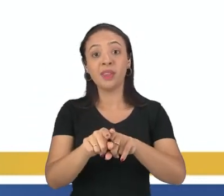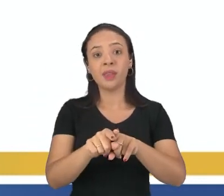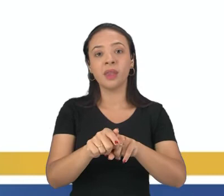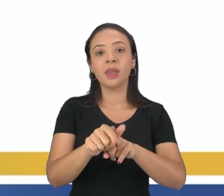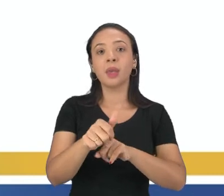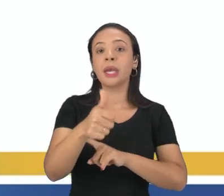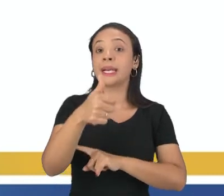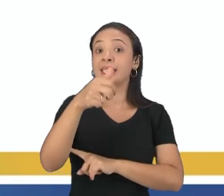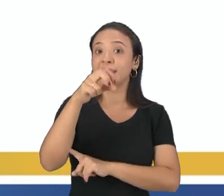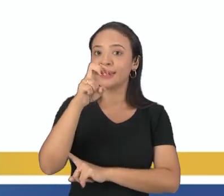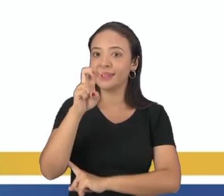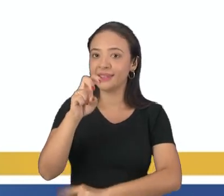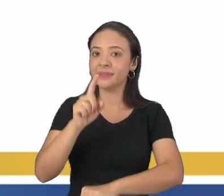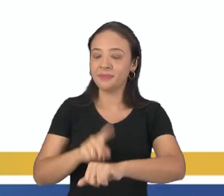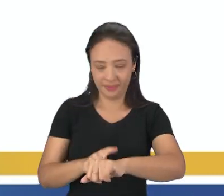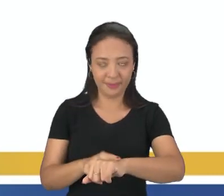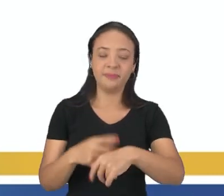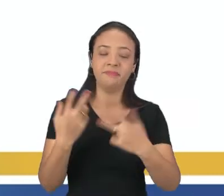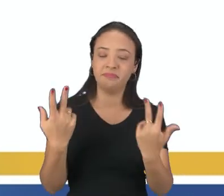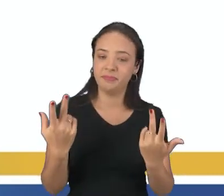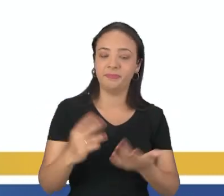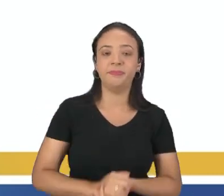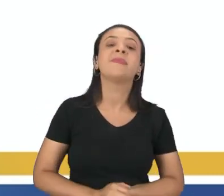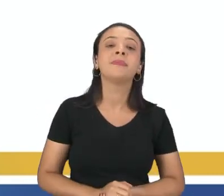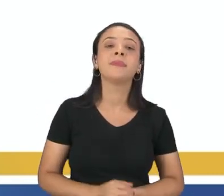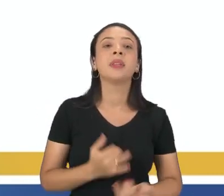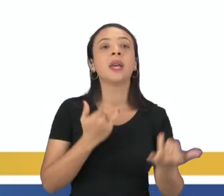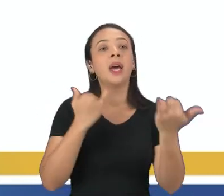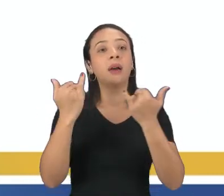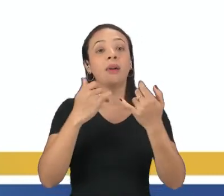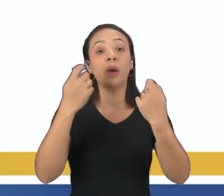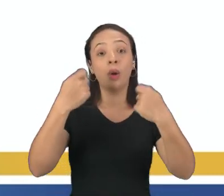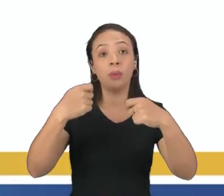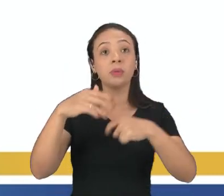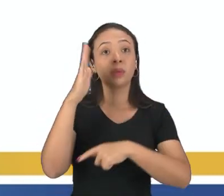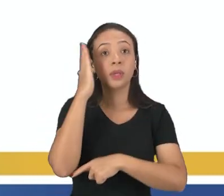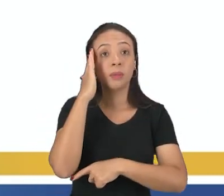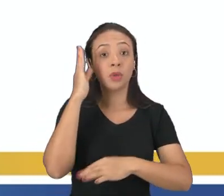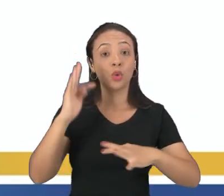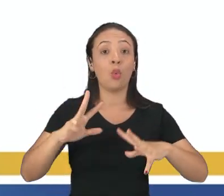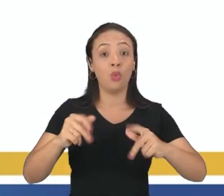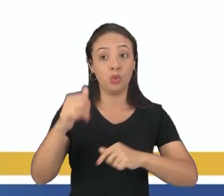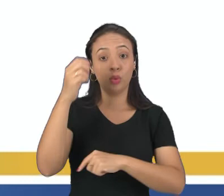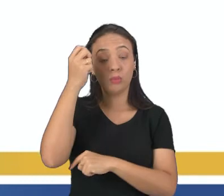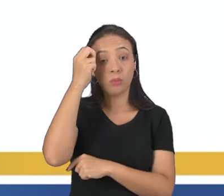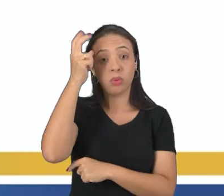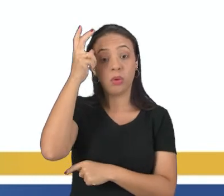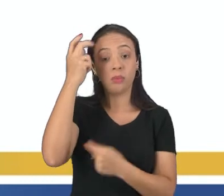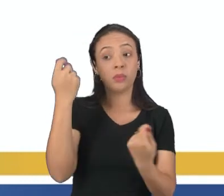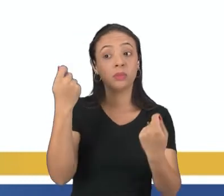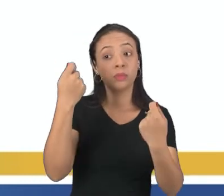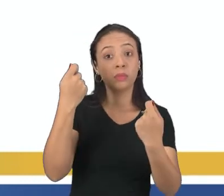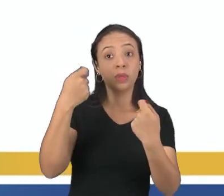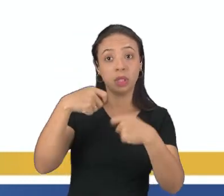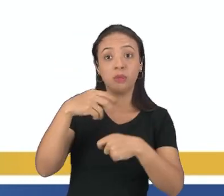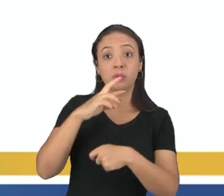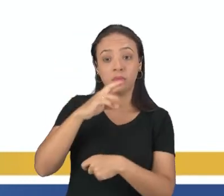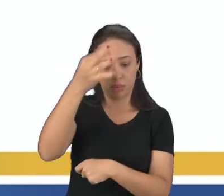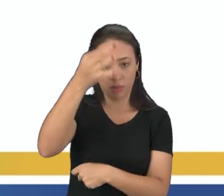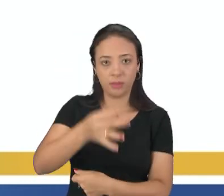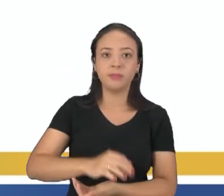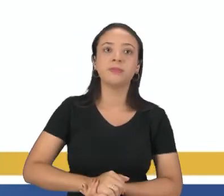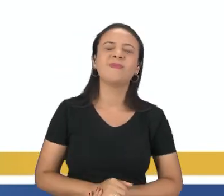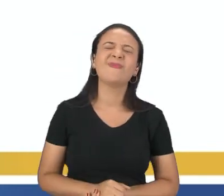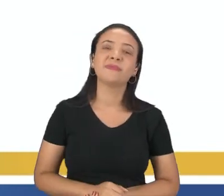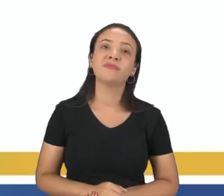15 horas, né? Essas são as informações que eu preciso ter, os conhecimentos, para eu poder resolver a situação. O